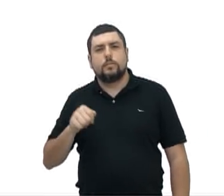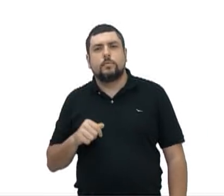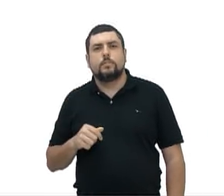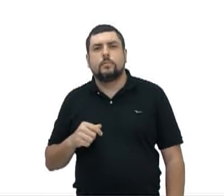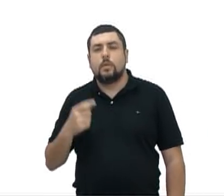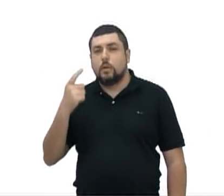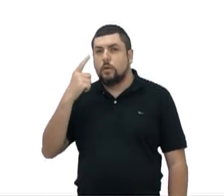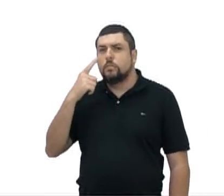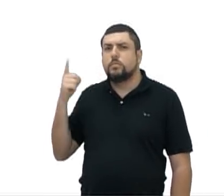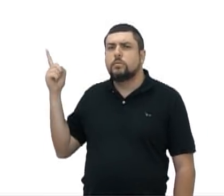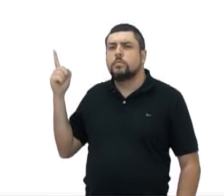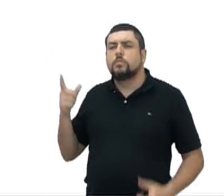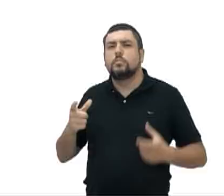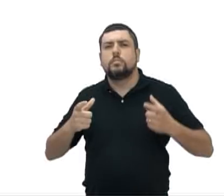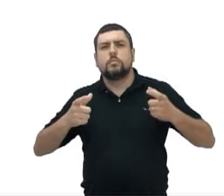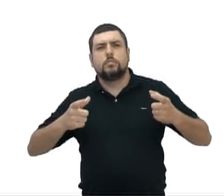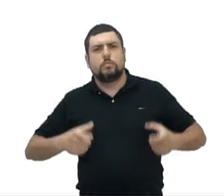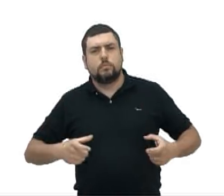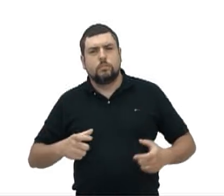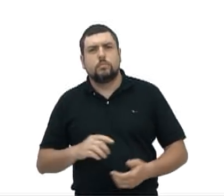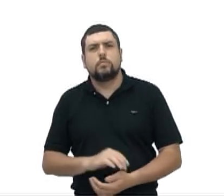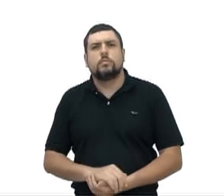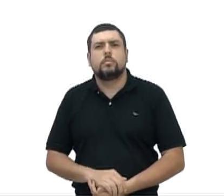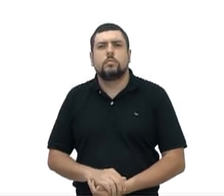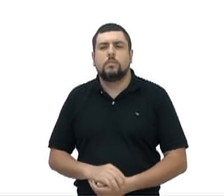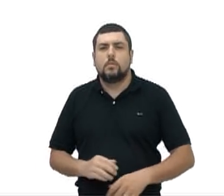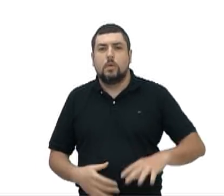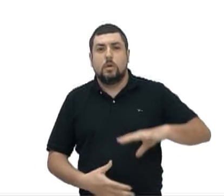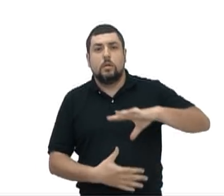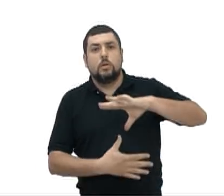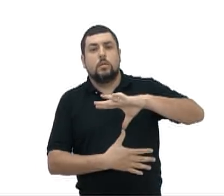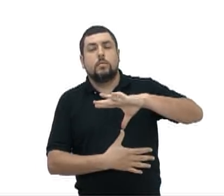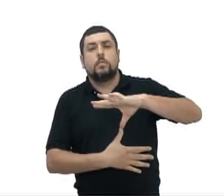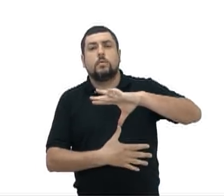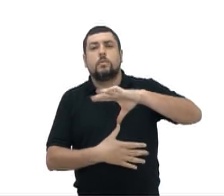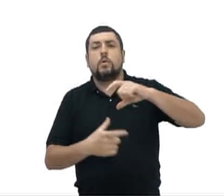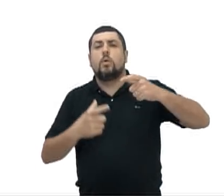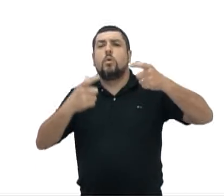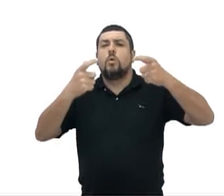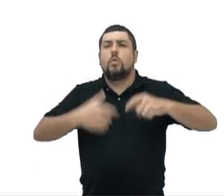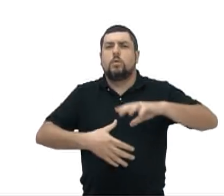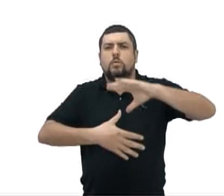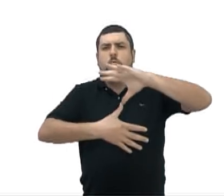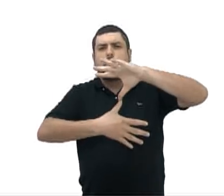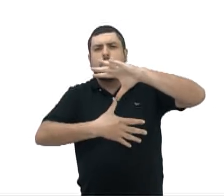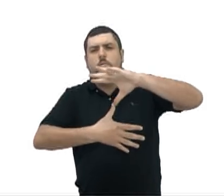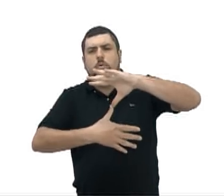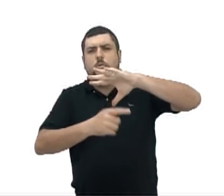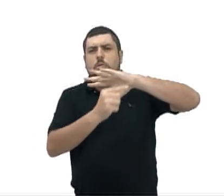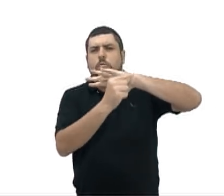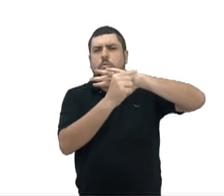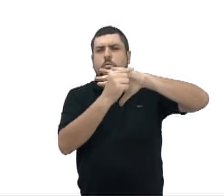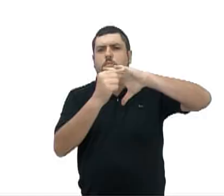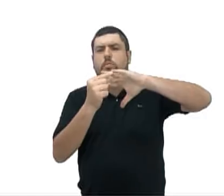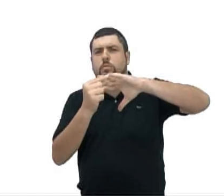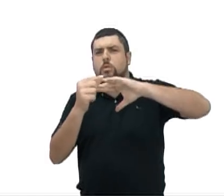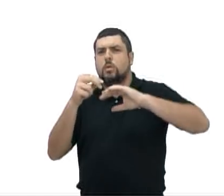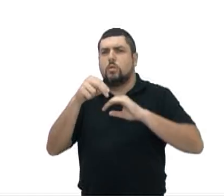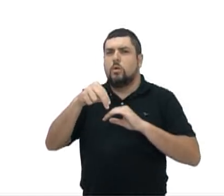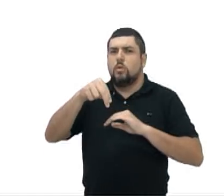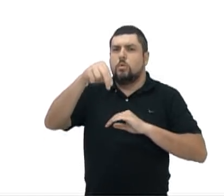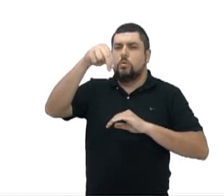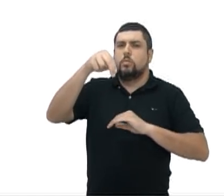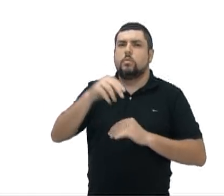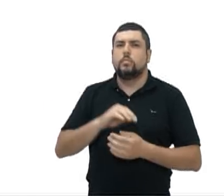ela ocorre no continente americano, principalmente na porção norte, próxima às áreas do